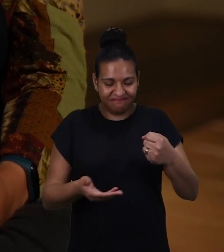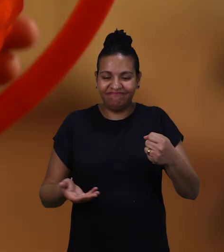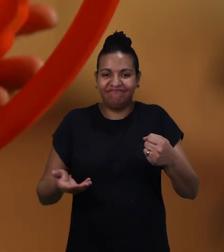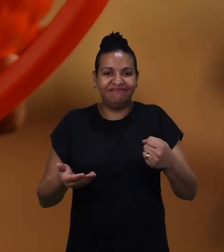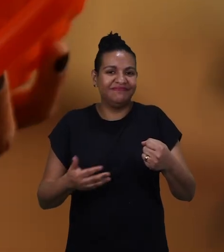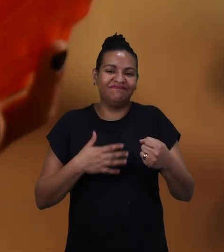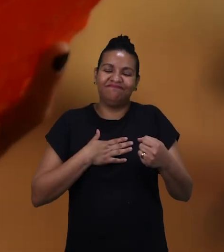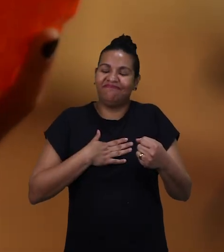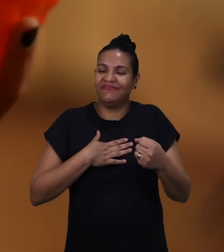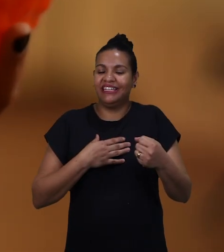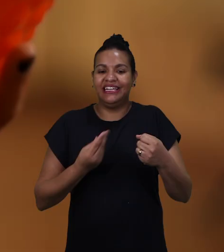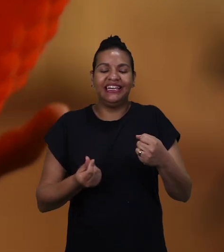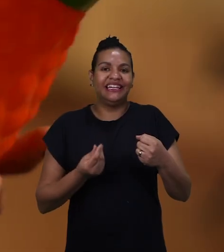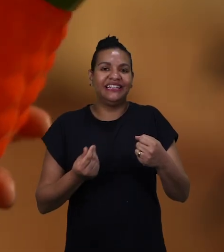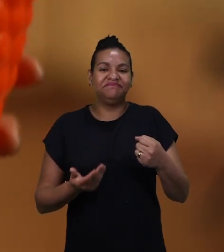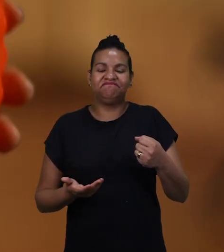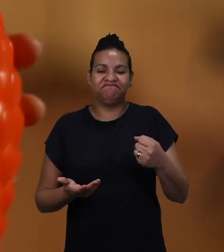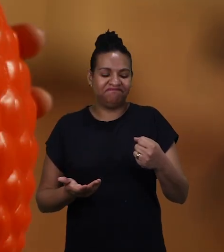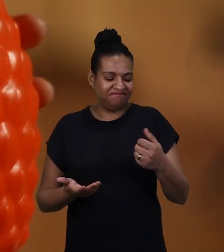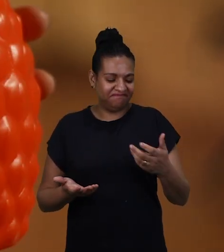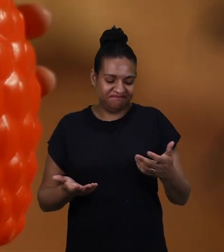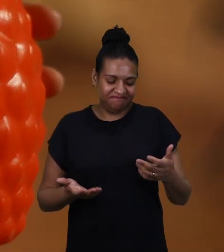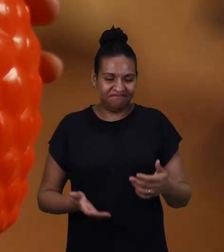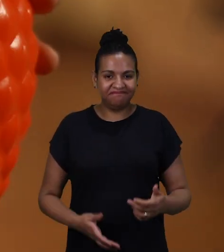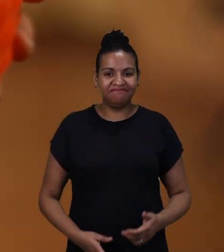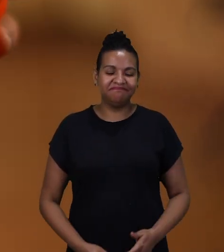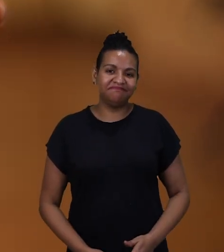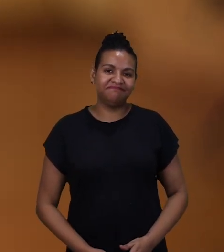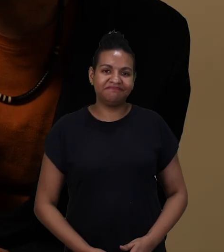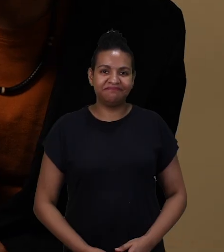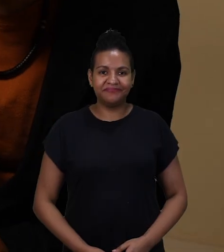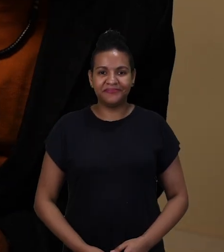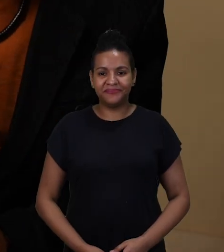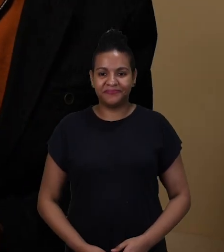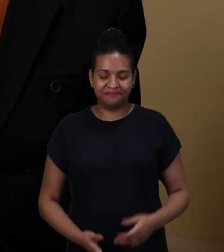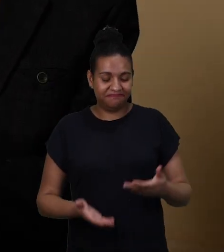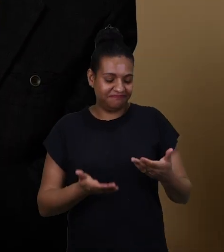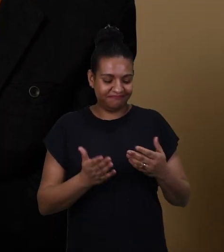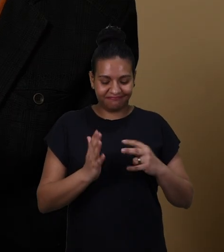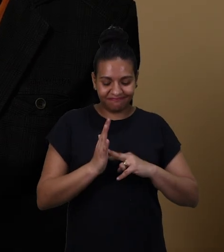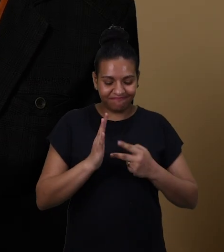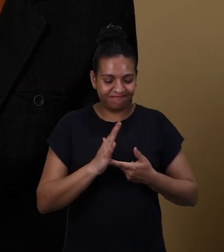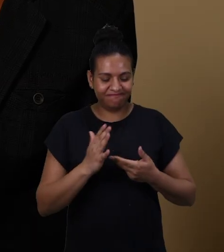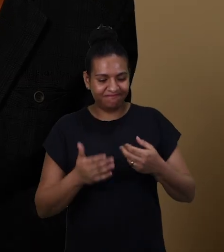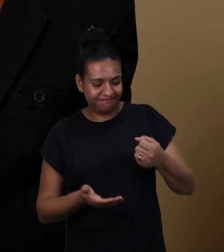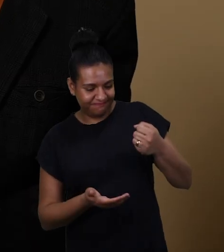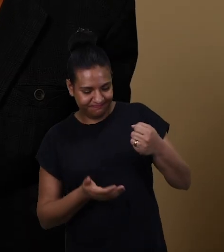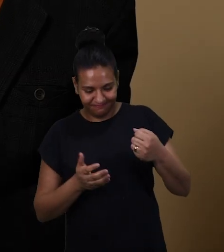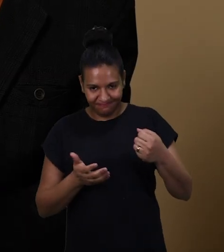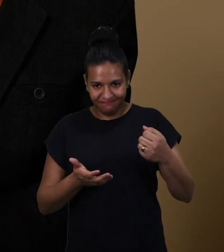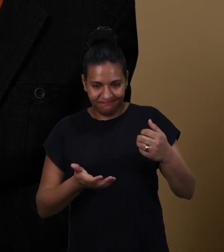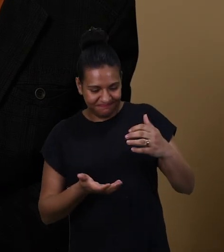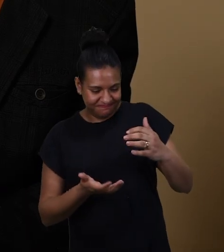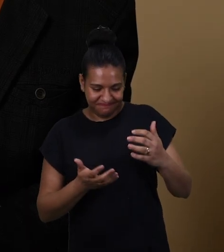A mulher gira a jarra entre as mãos. ela significa... Uma pessoa entrega a jarra a um homem negro de cabelos